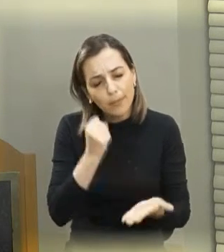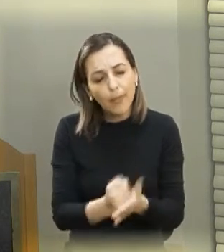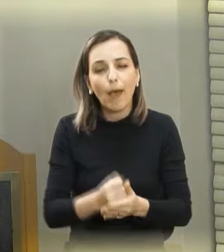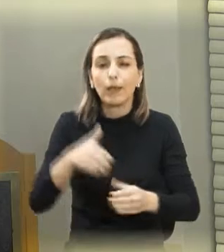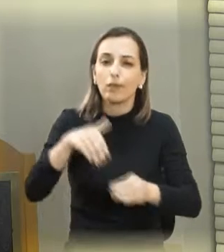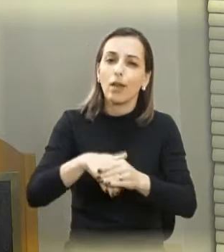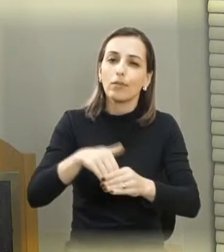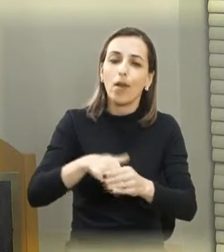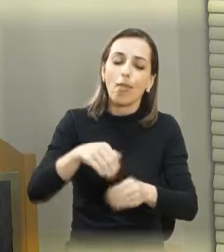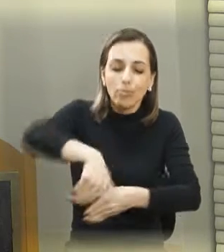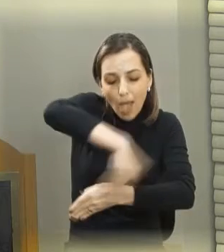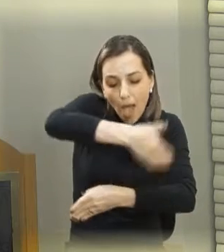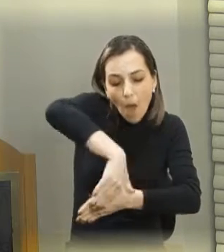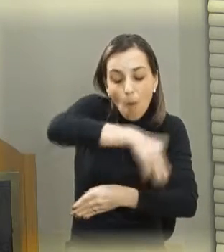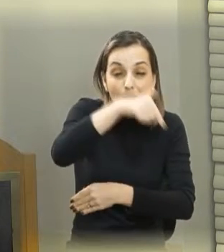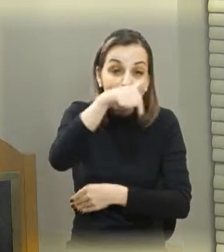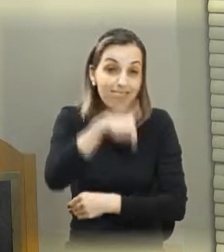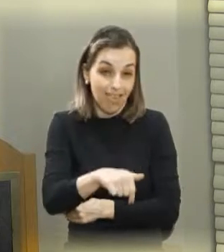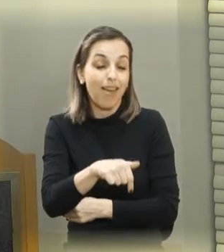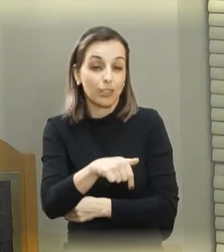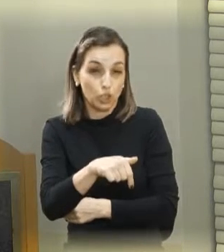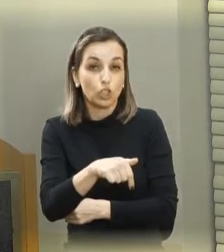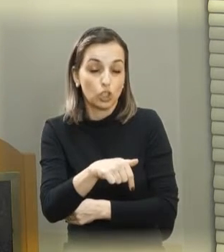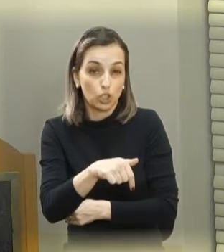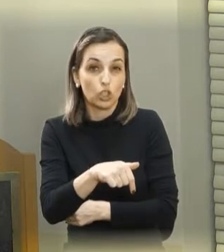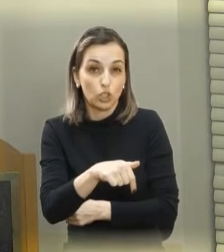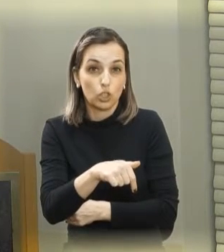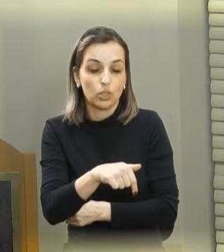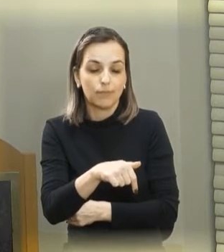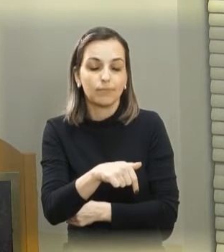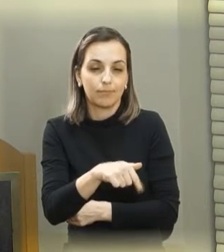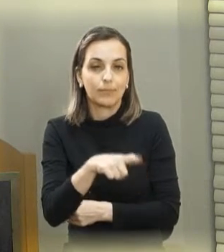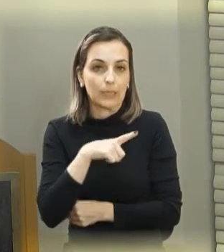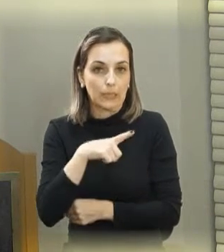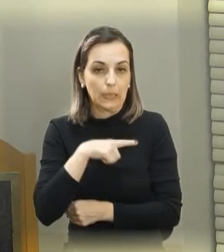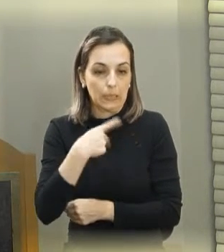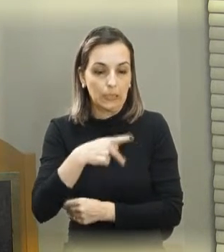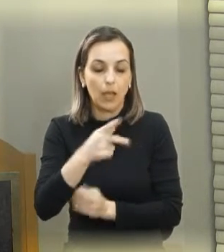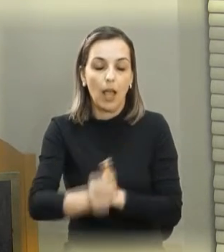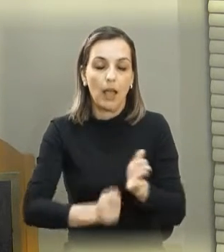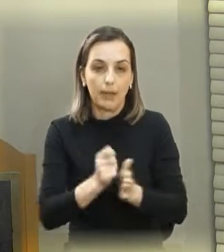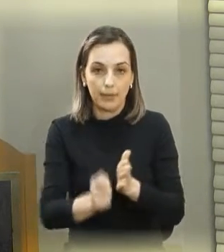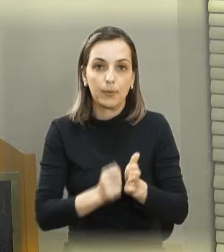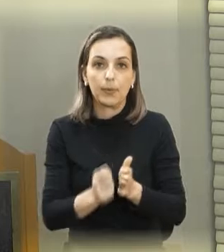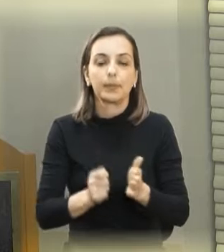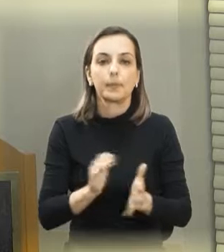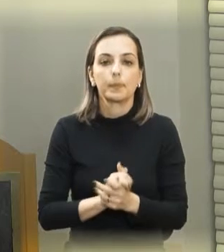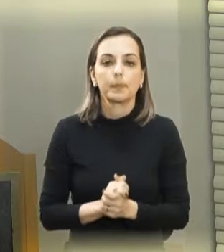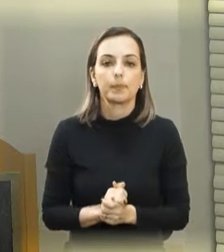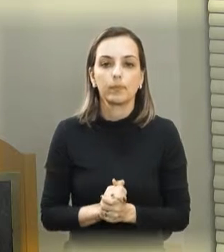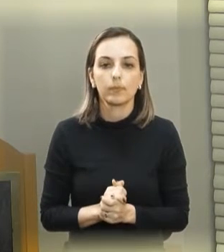do da Praça Pedro de Toledo na na Rua Humaitá